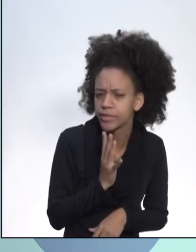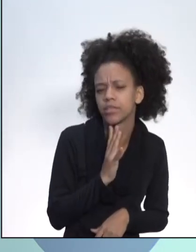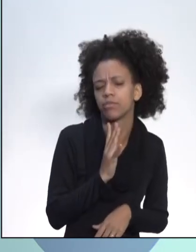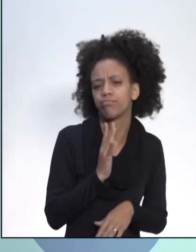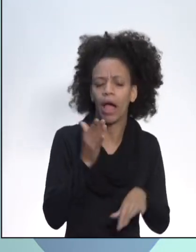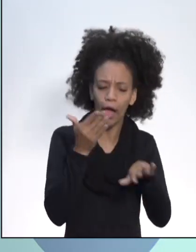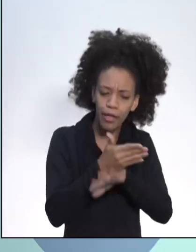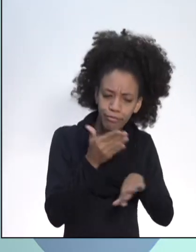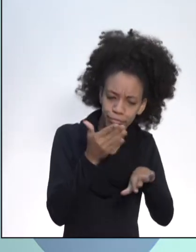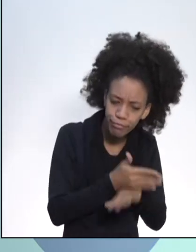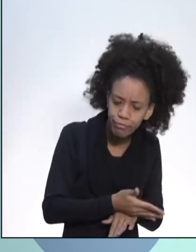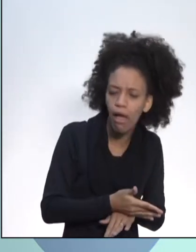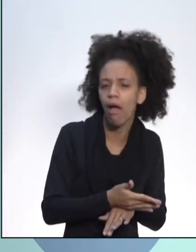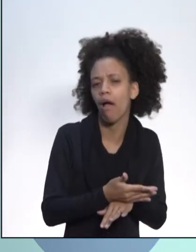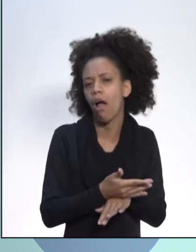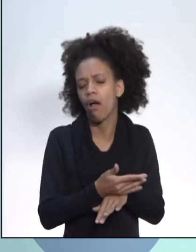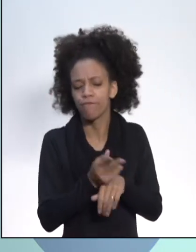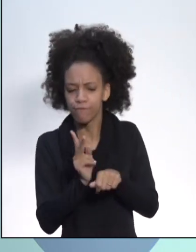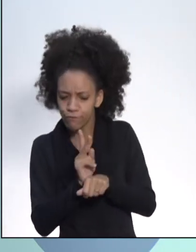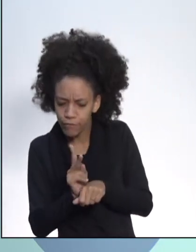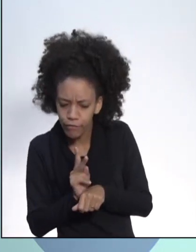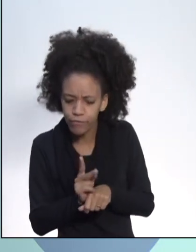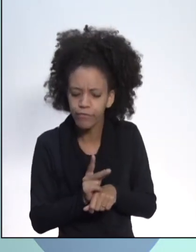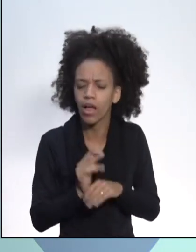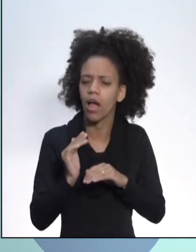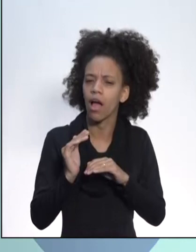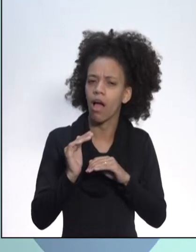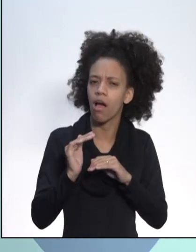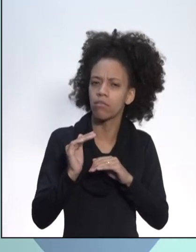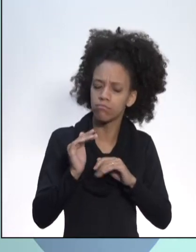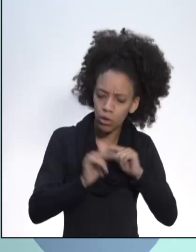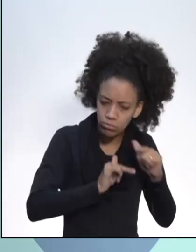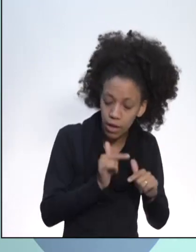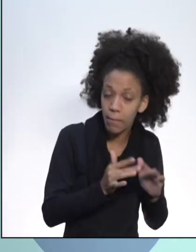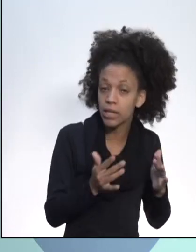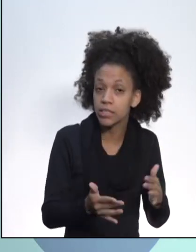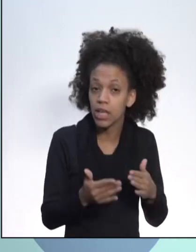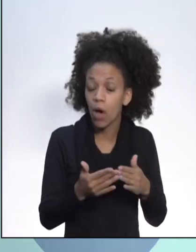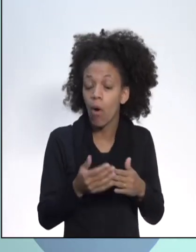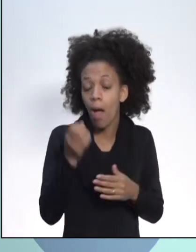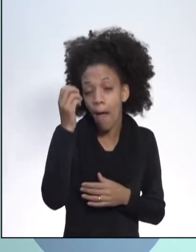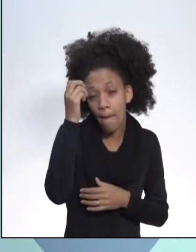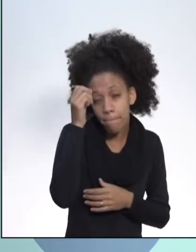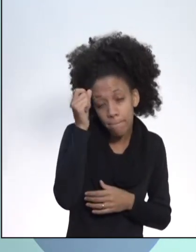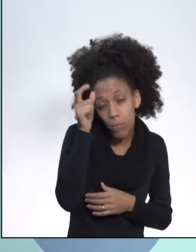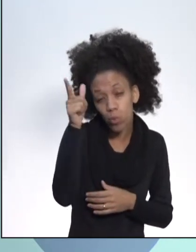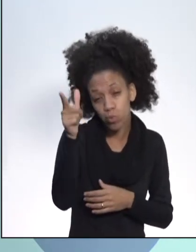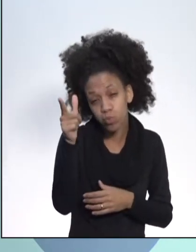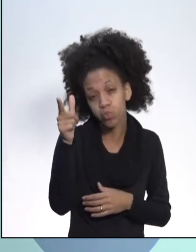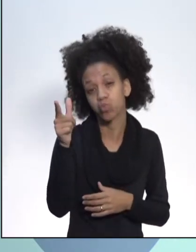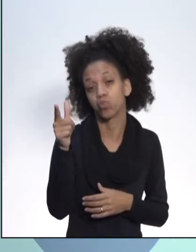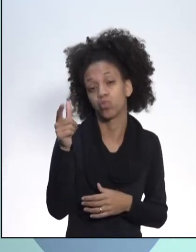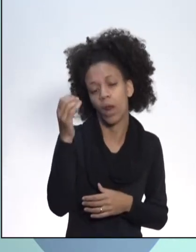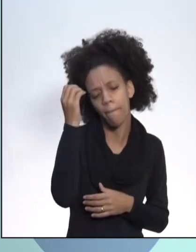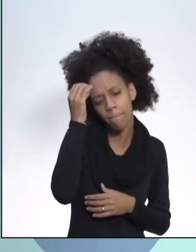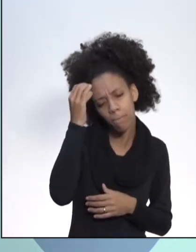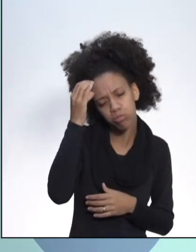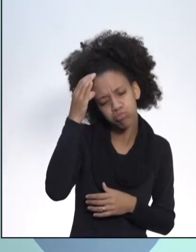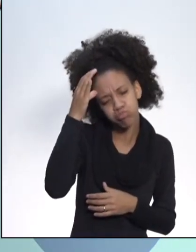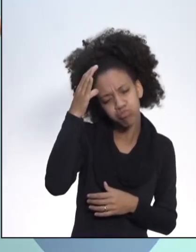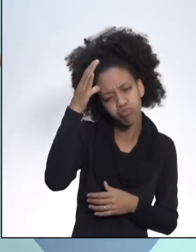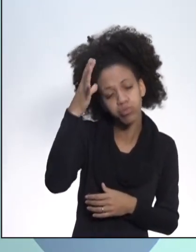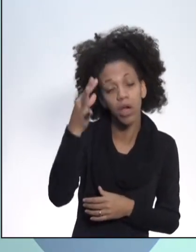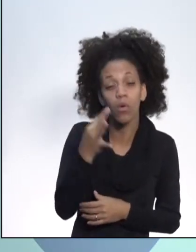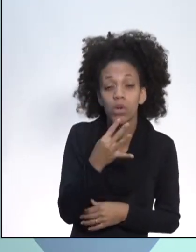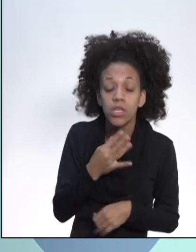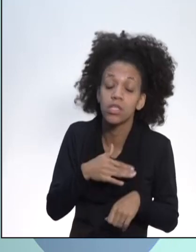site, verificar as obras. Isso vai aumentando o quê? O que a gente chama de repertório cultural, ou seja, vocês vão começando a conhecer um